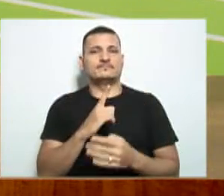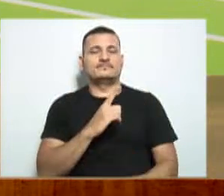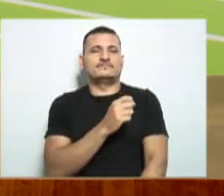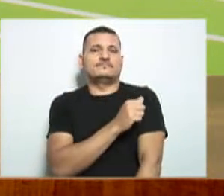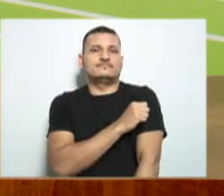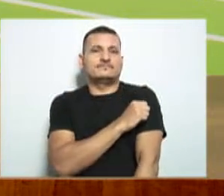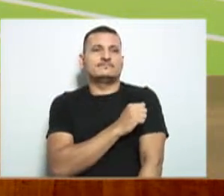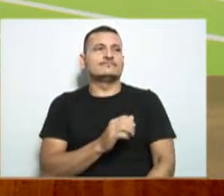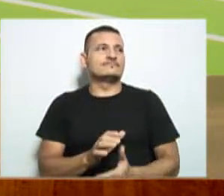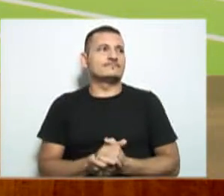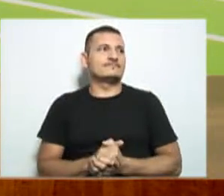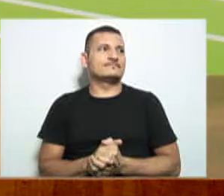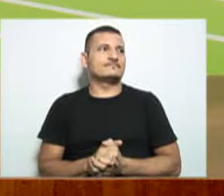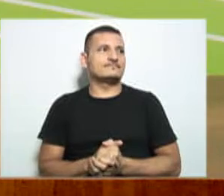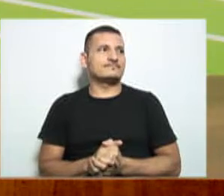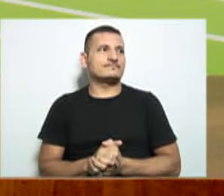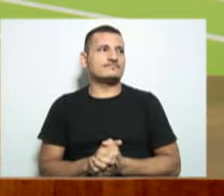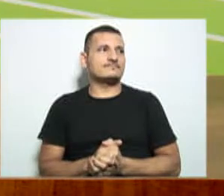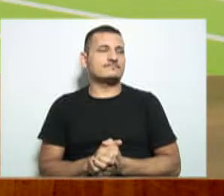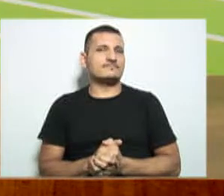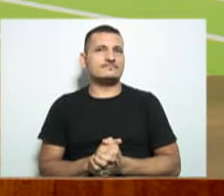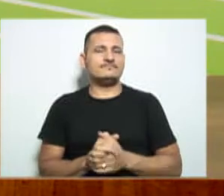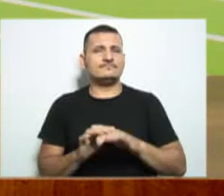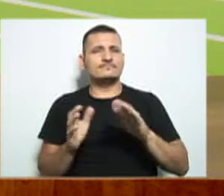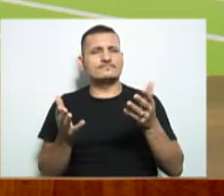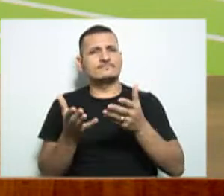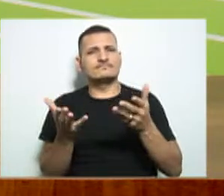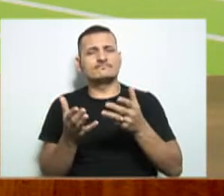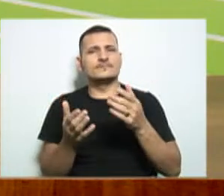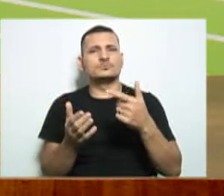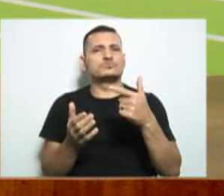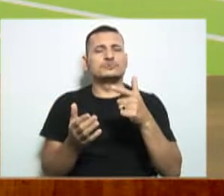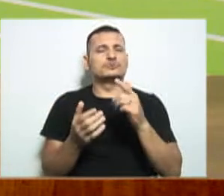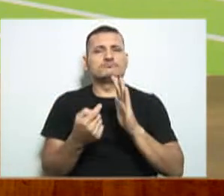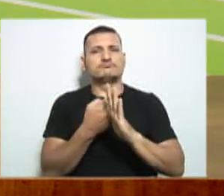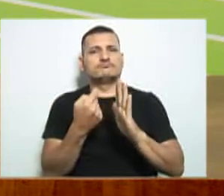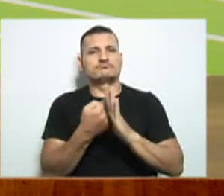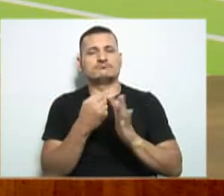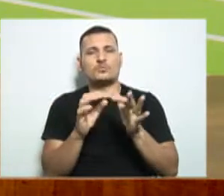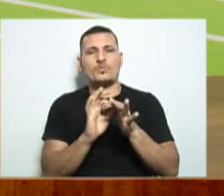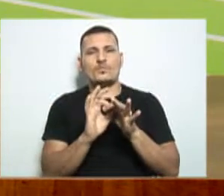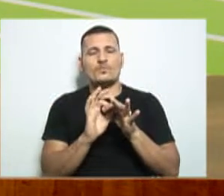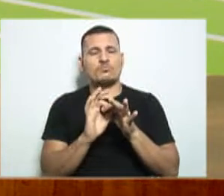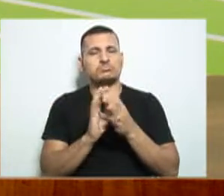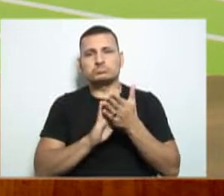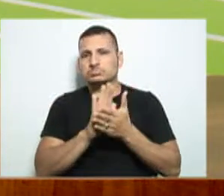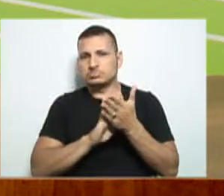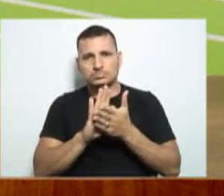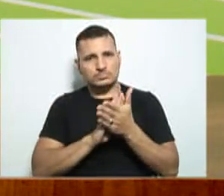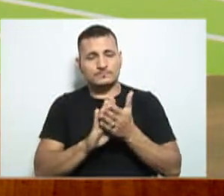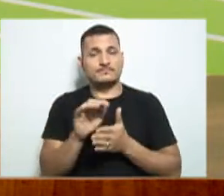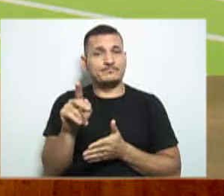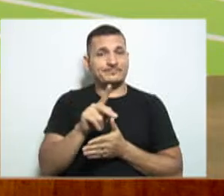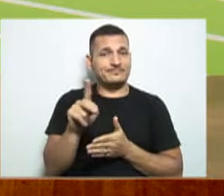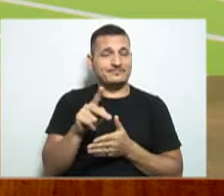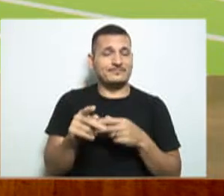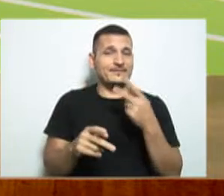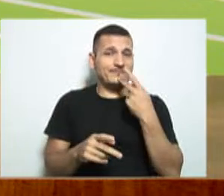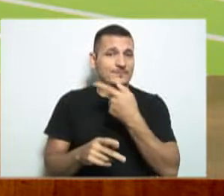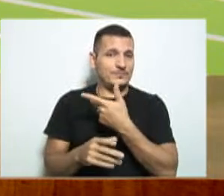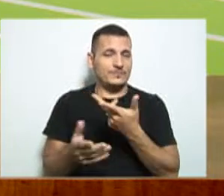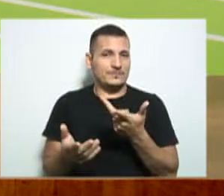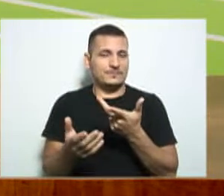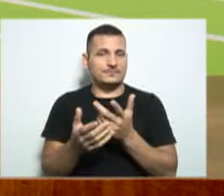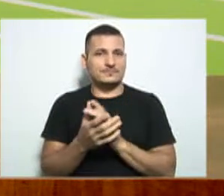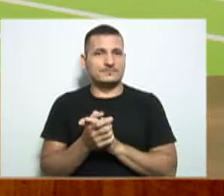no momento nós não temos nenhum questionamento, né? A professora Cristina disse assim, o